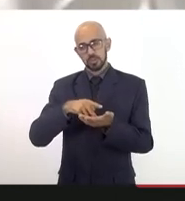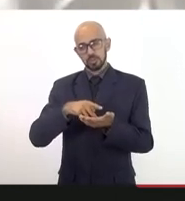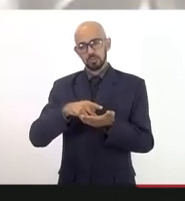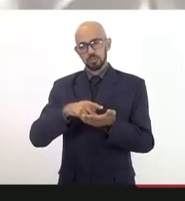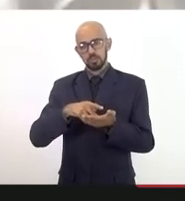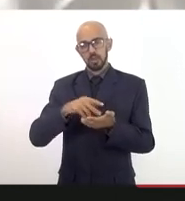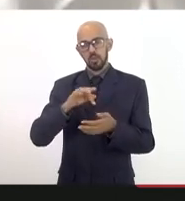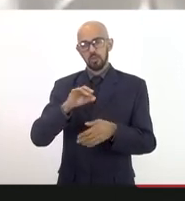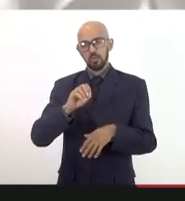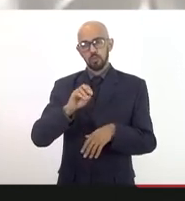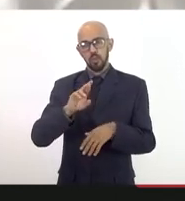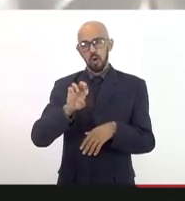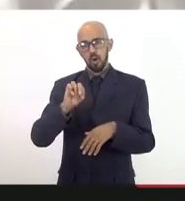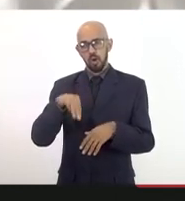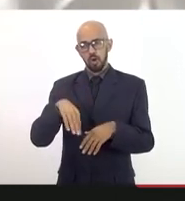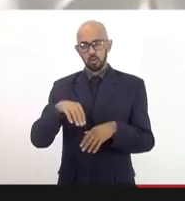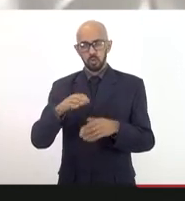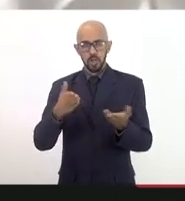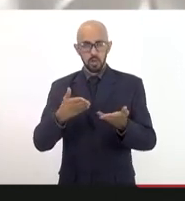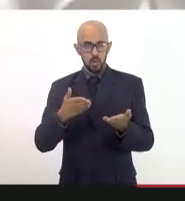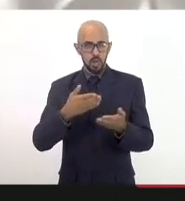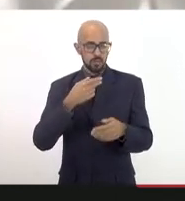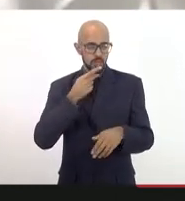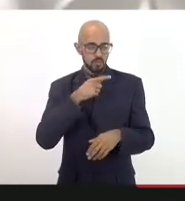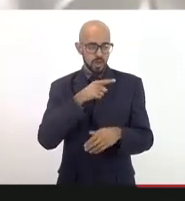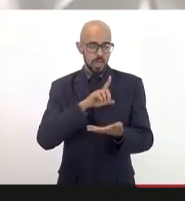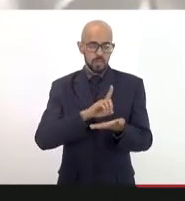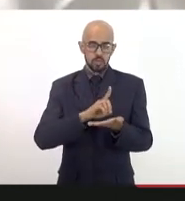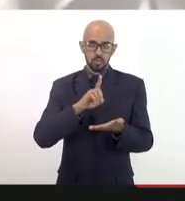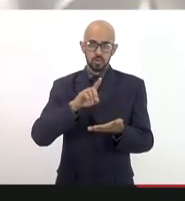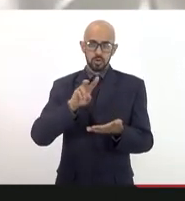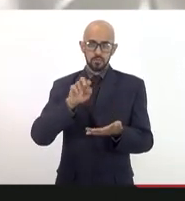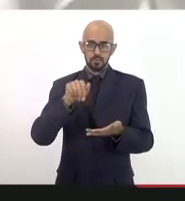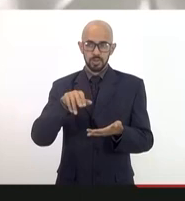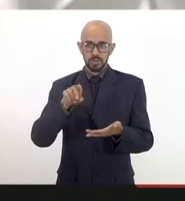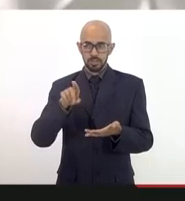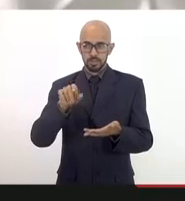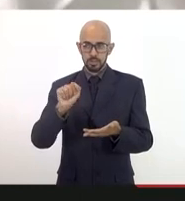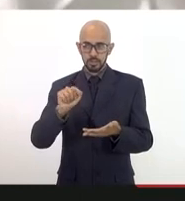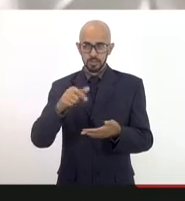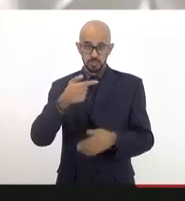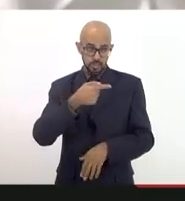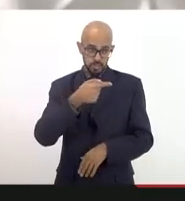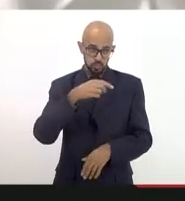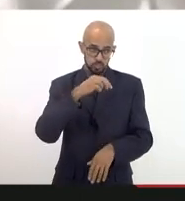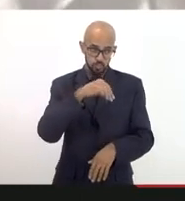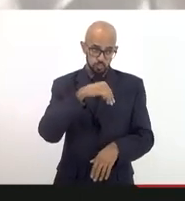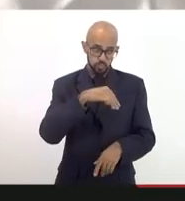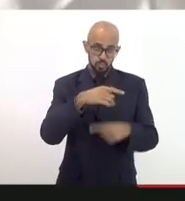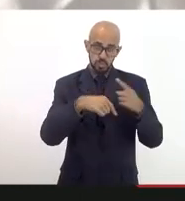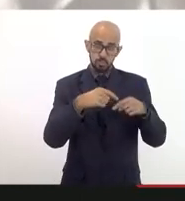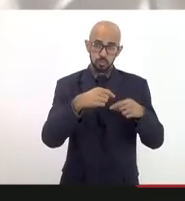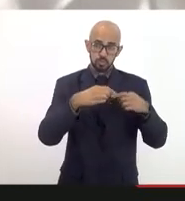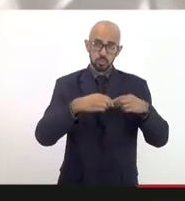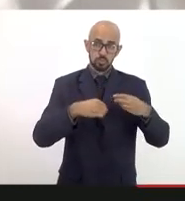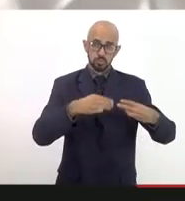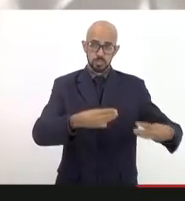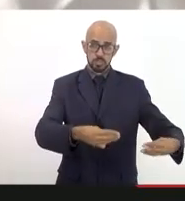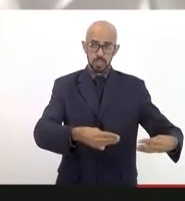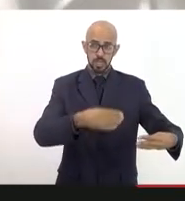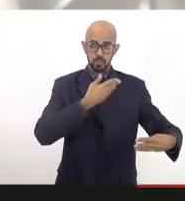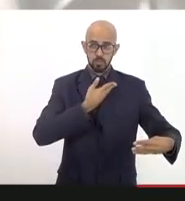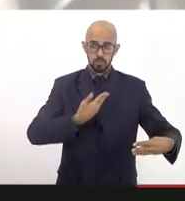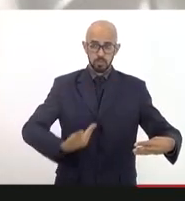vai falar a doutora Wanda Guimarães, com 7 minutos. Em seguida, eu vou passar para o Ministério Público. A doutora Cristiana